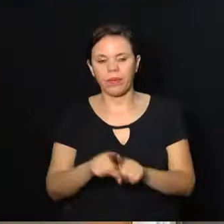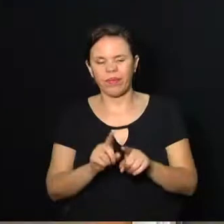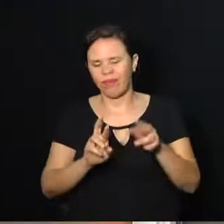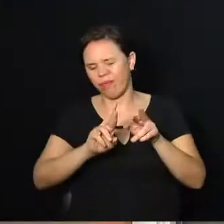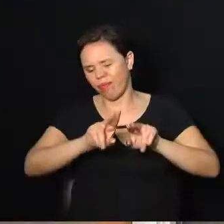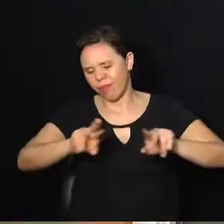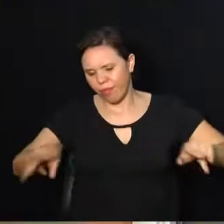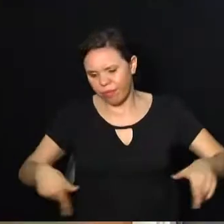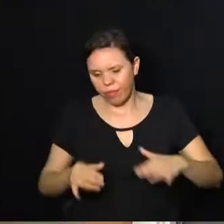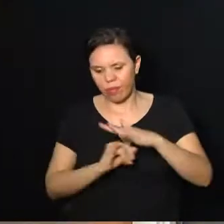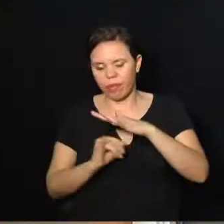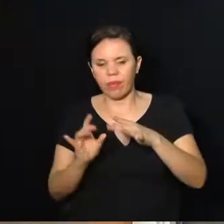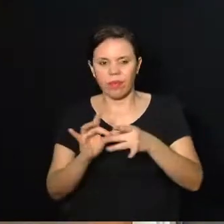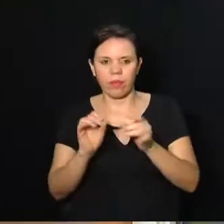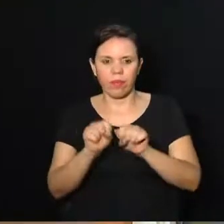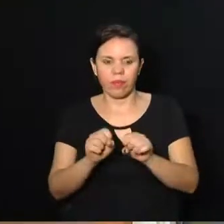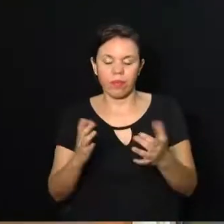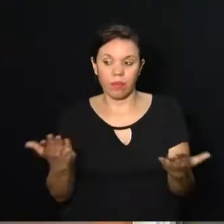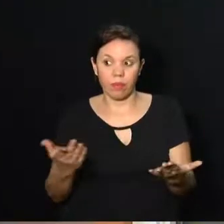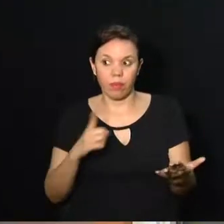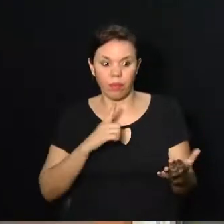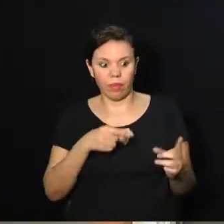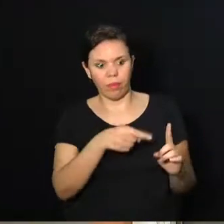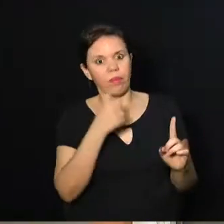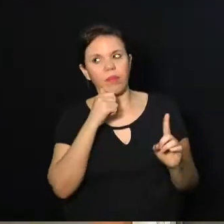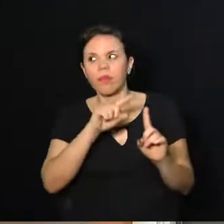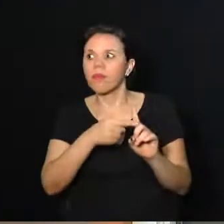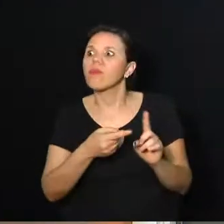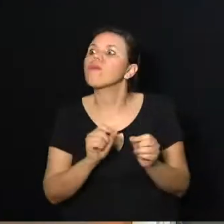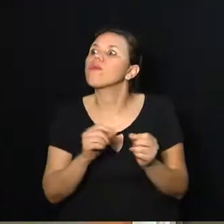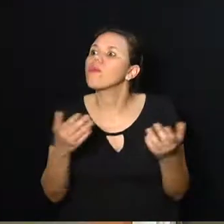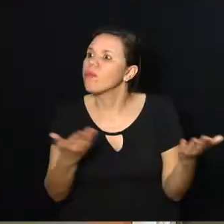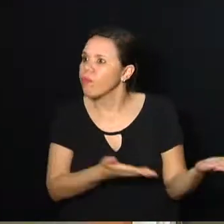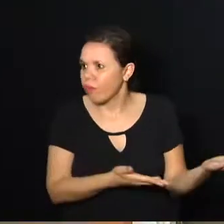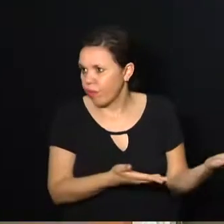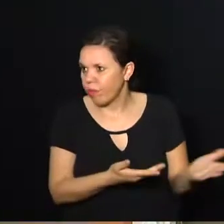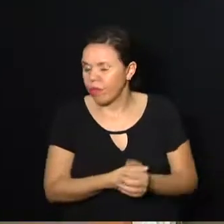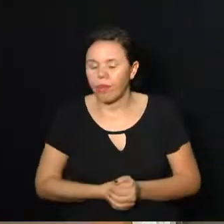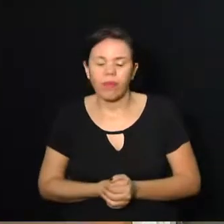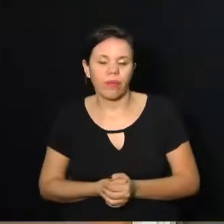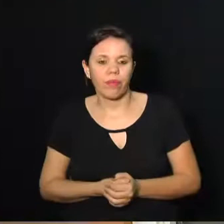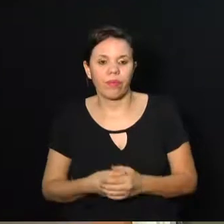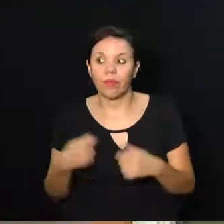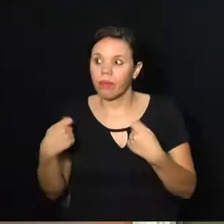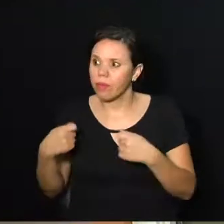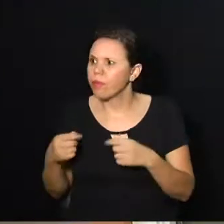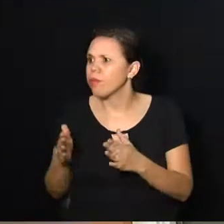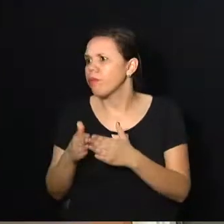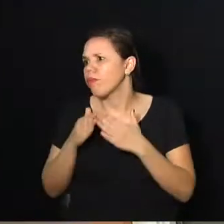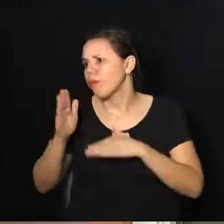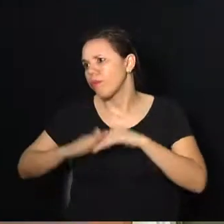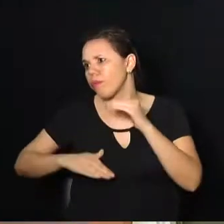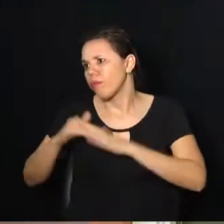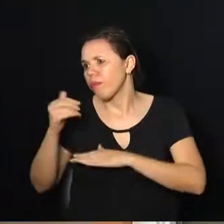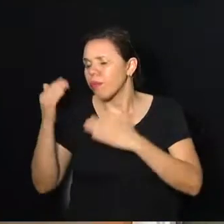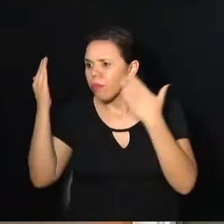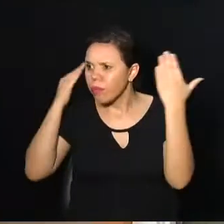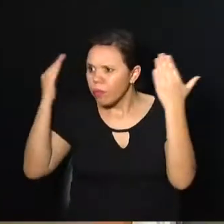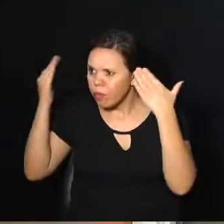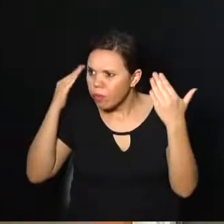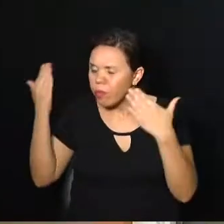cofinanciadas, mas agora eu estou recebendo uma gestante, o que eu faço? E eu preciso de uma assistente social e de uma psicóloga